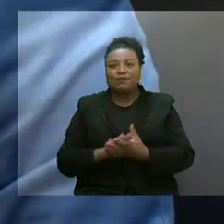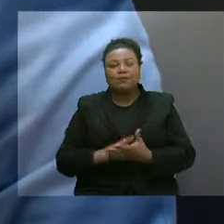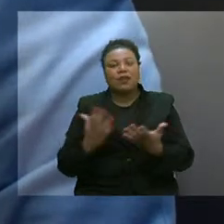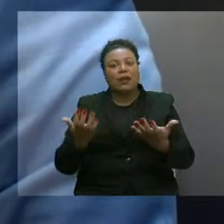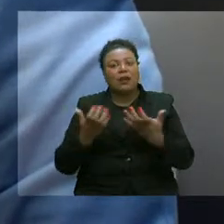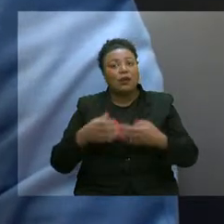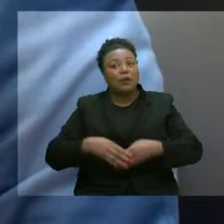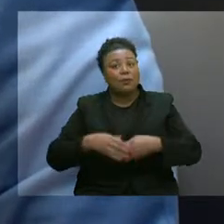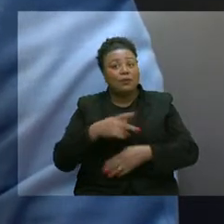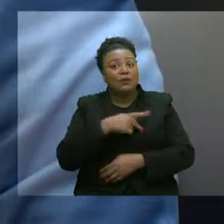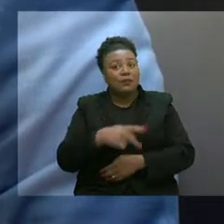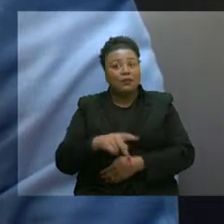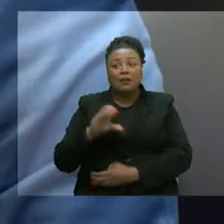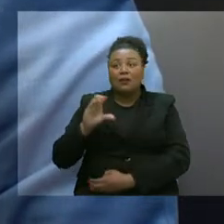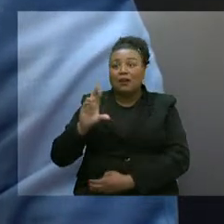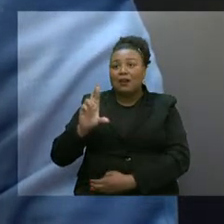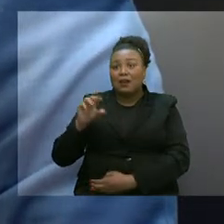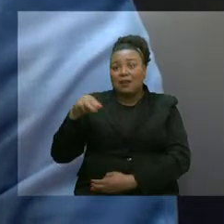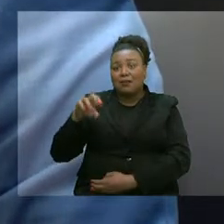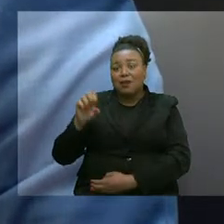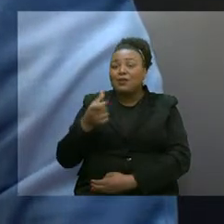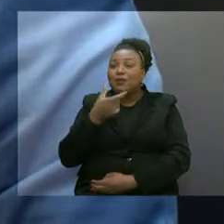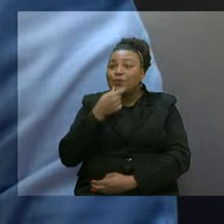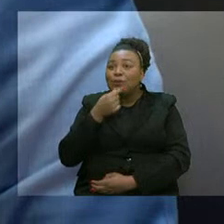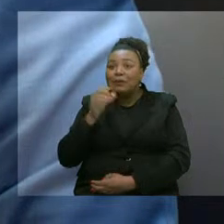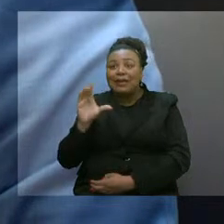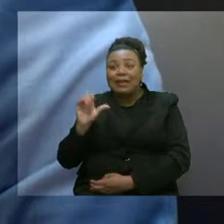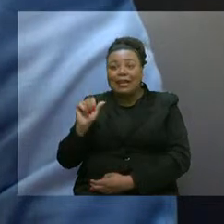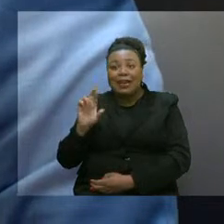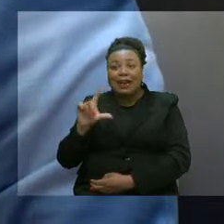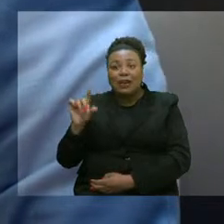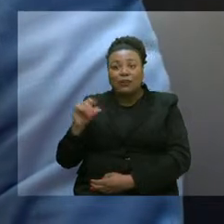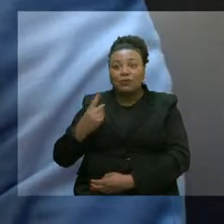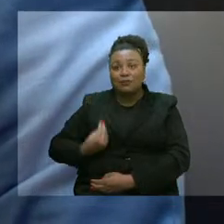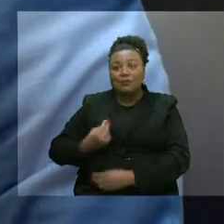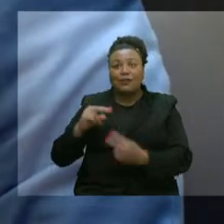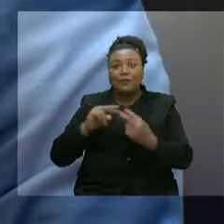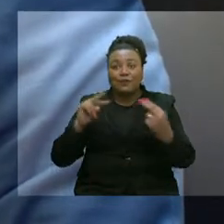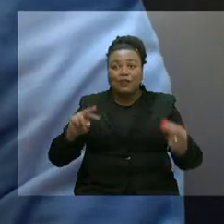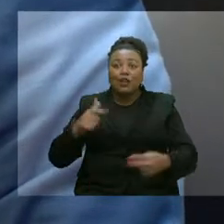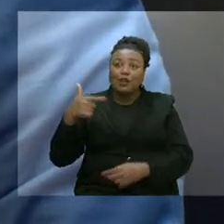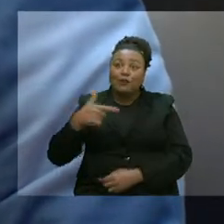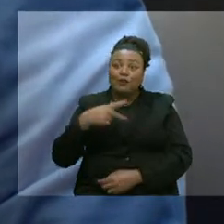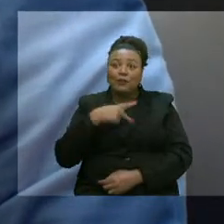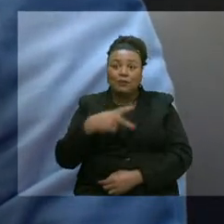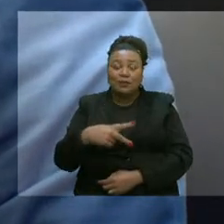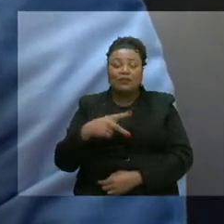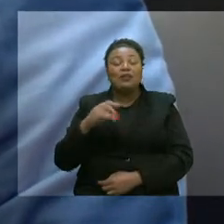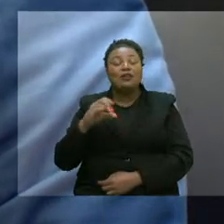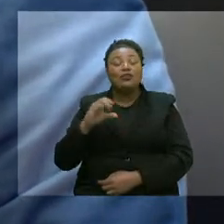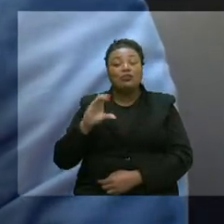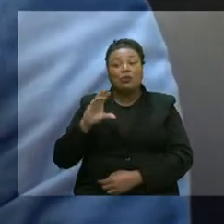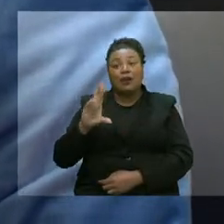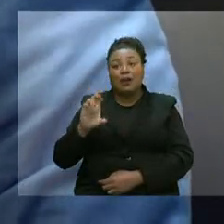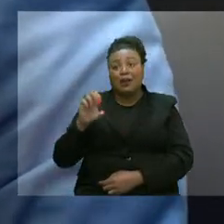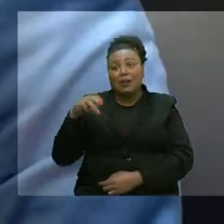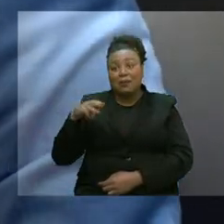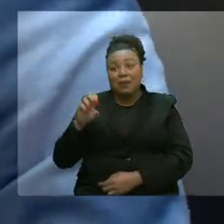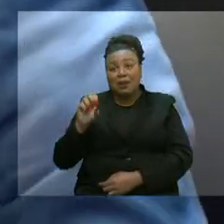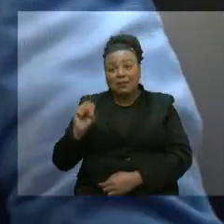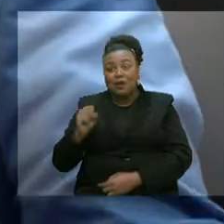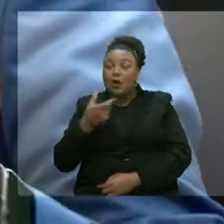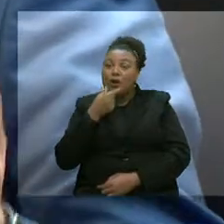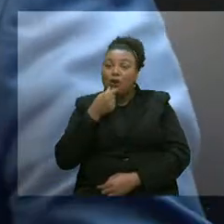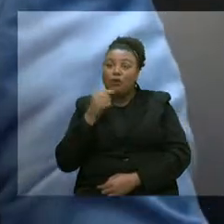senhor presidente do CREMERS, doutor Carlos Isaia Filho, que nos acompanha de forma virtual, e o vice-presidente do CREMERS, Conselho Regional de Medicina,